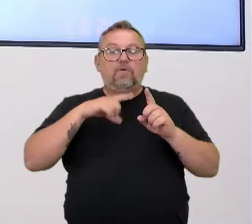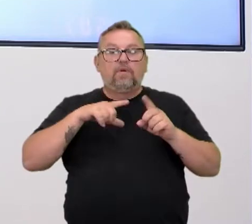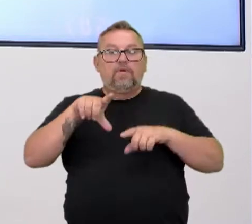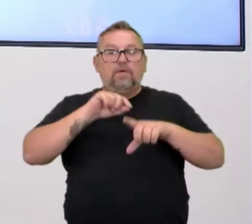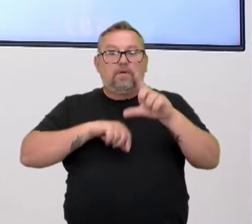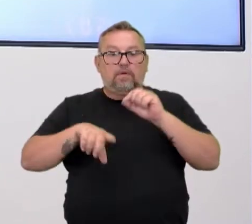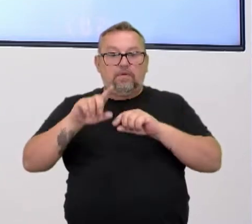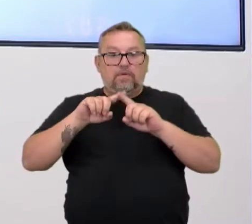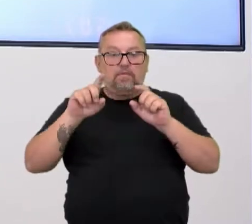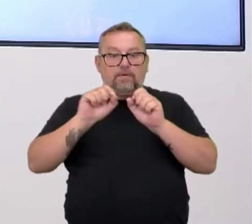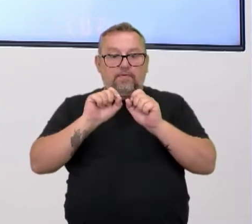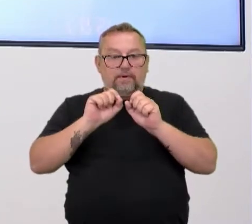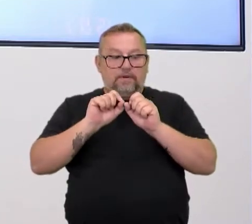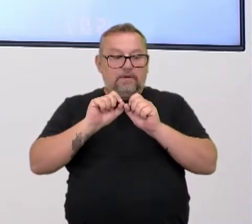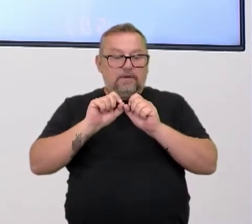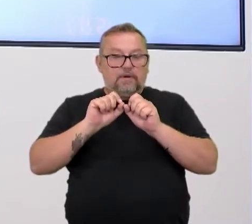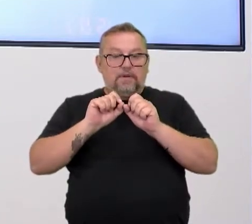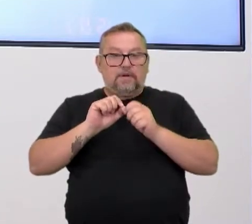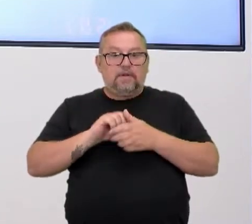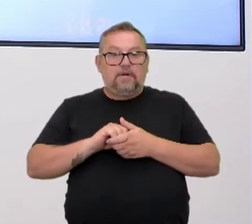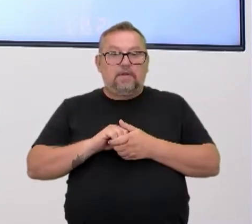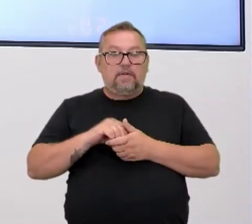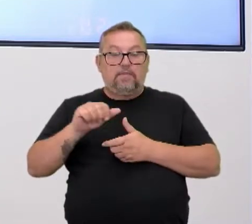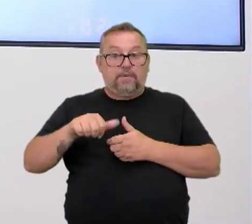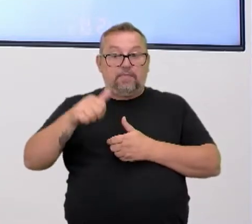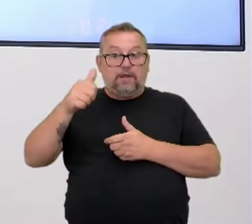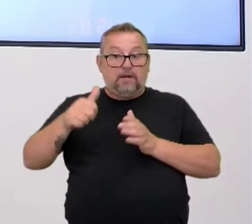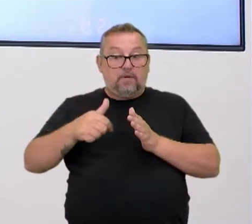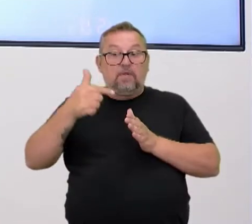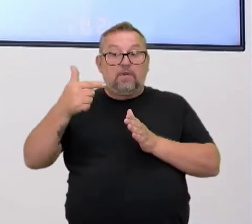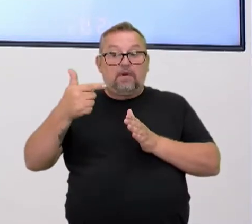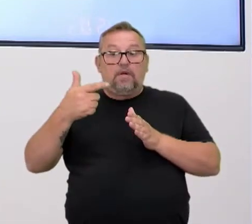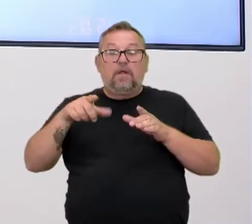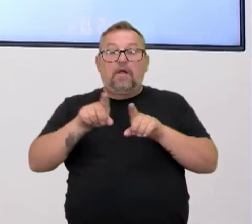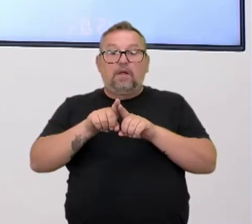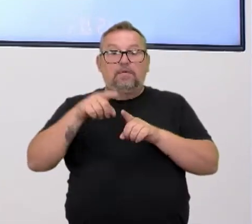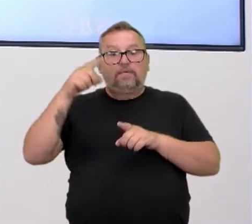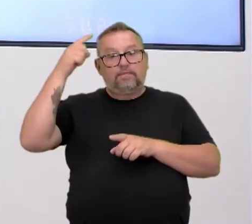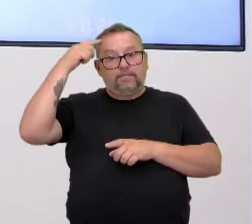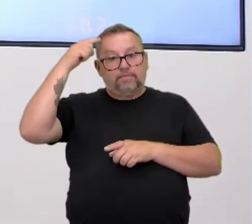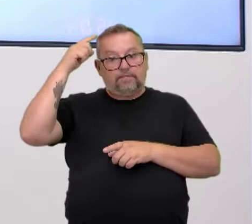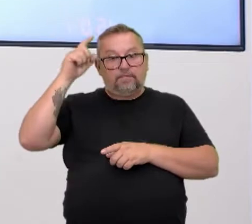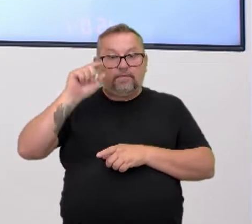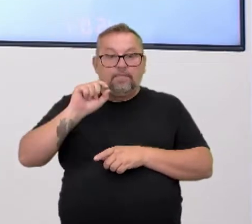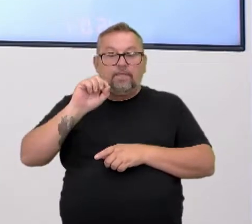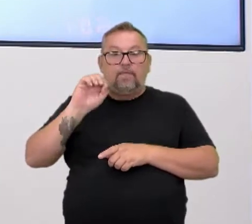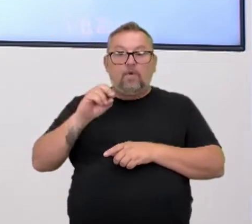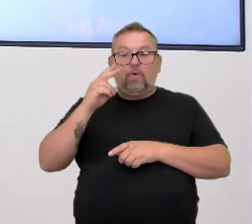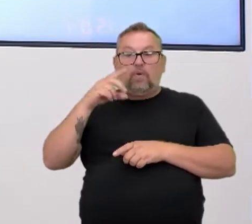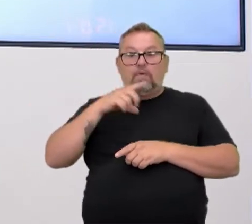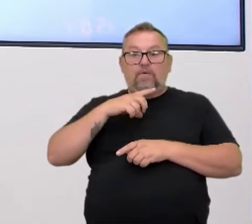para as ramificações, tanto primária como secundária, vai sair a ideia. Ou, se você já tiver a ideia na cabeça,